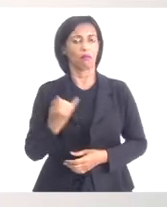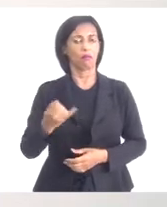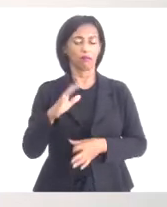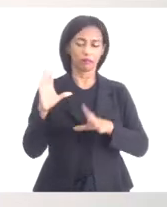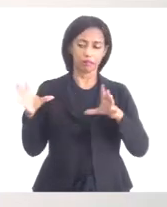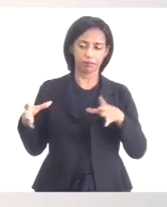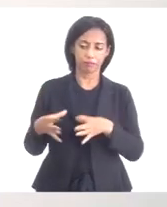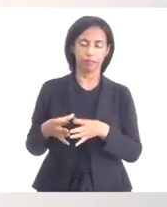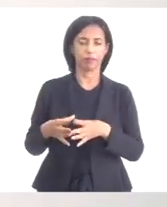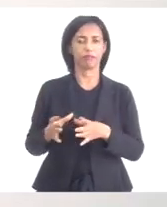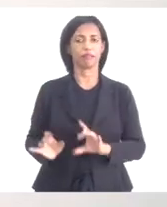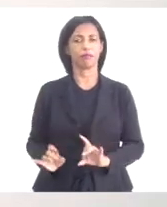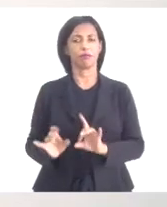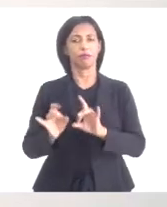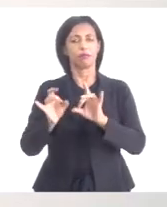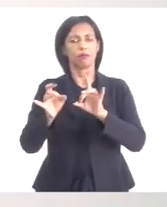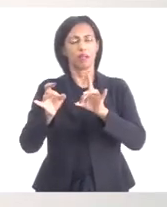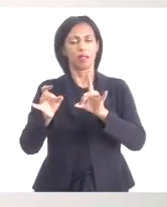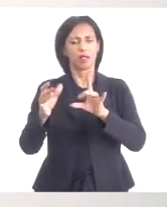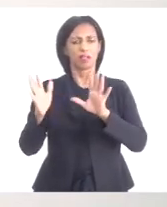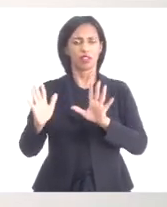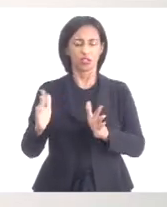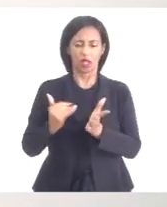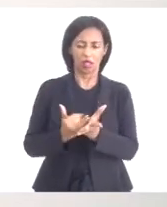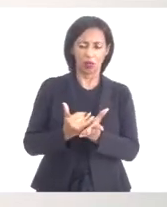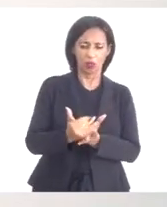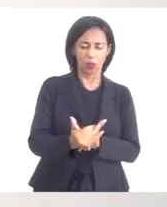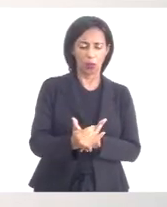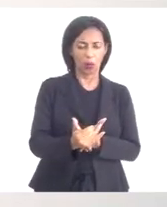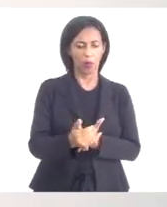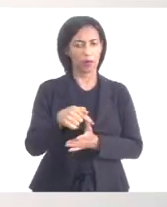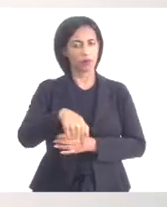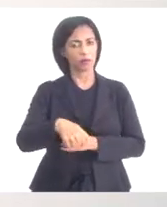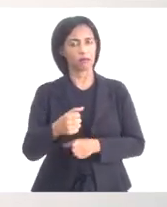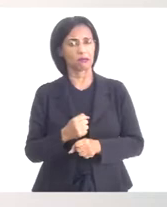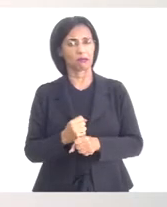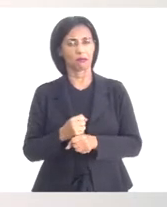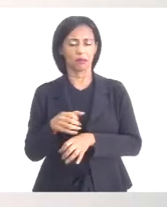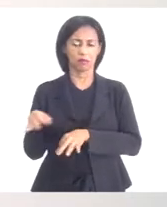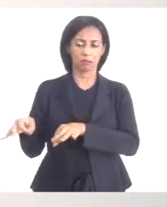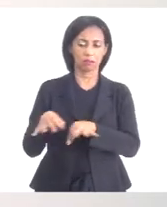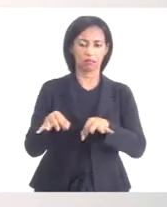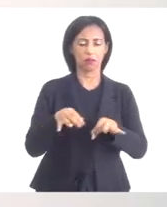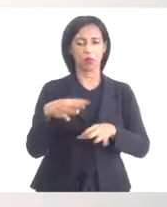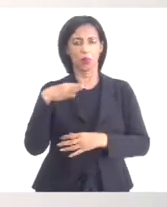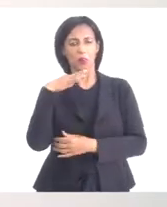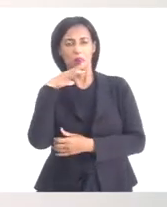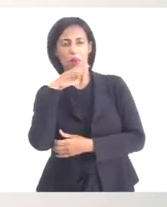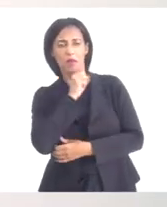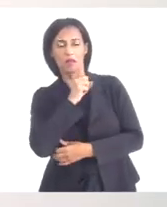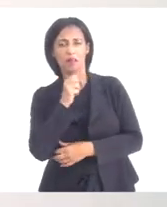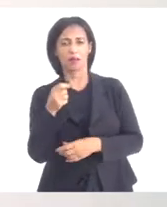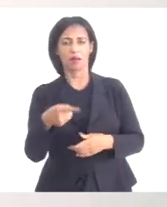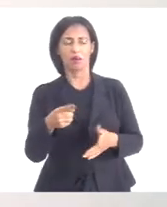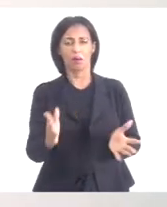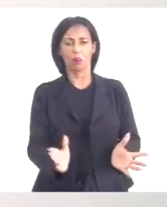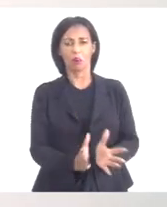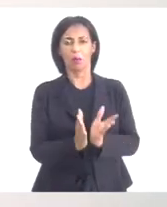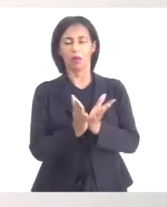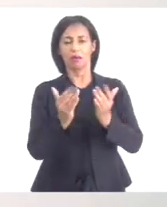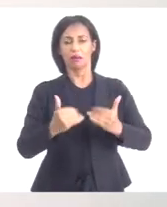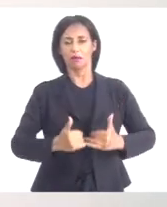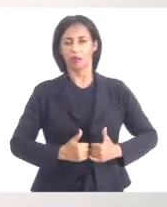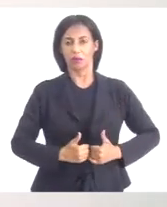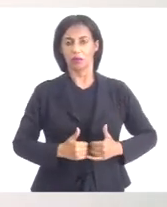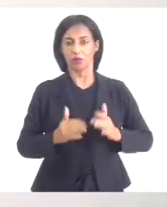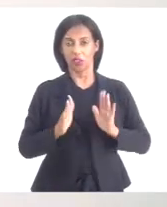essa comissão especial Talhada já no início do ano desse ano quando a gente percebeu que a miséria EA